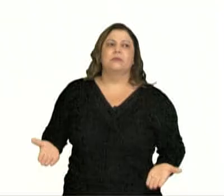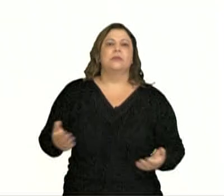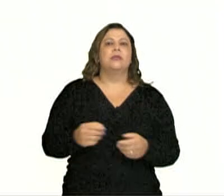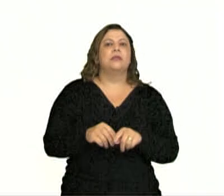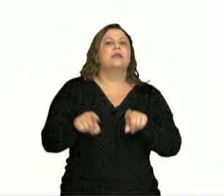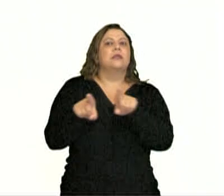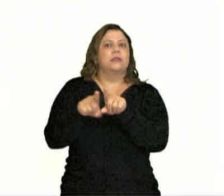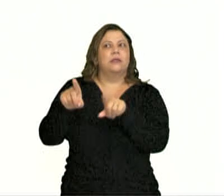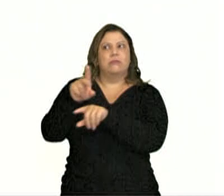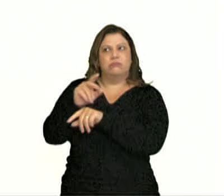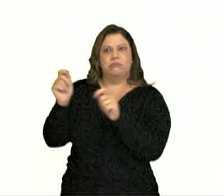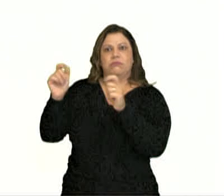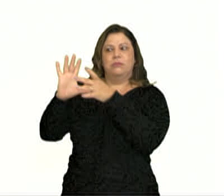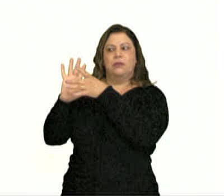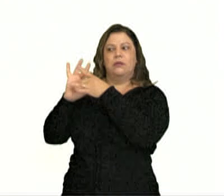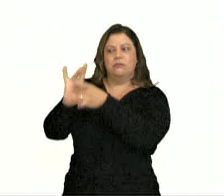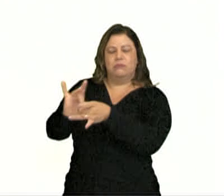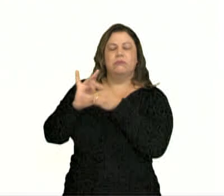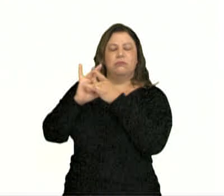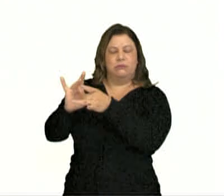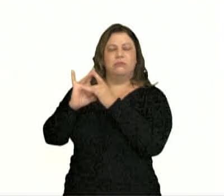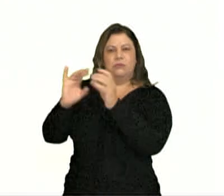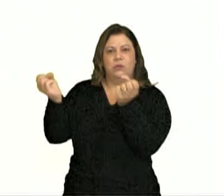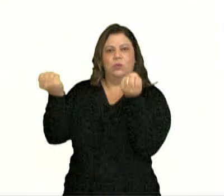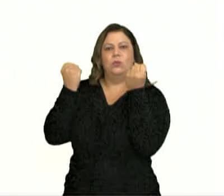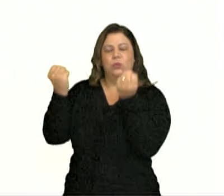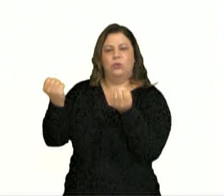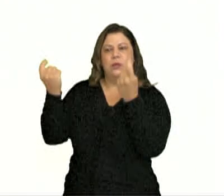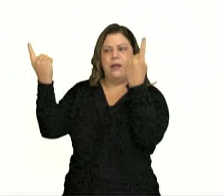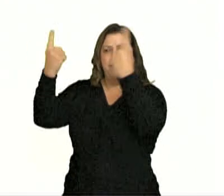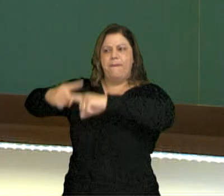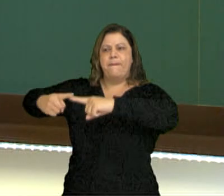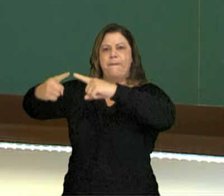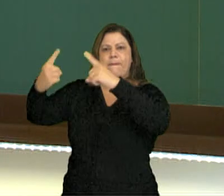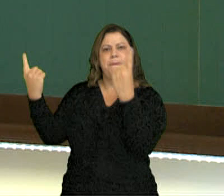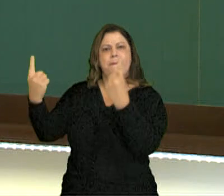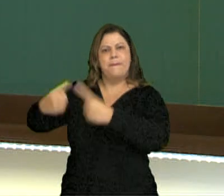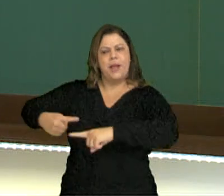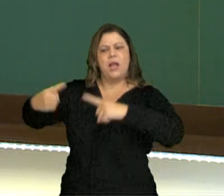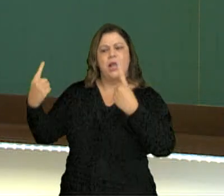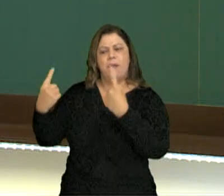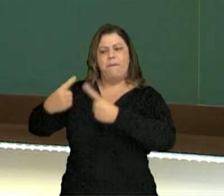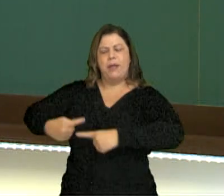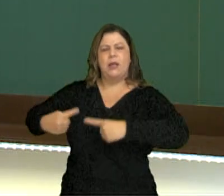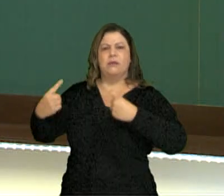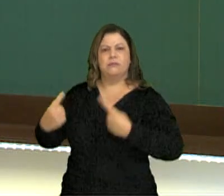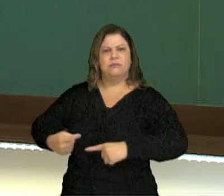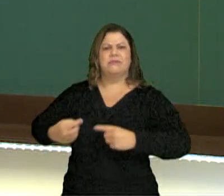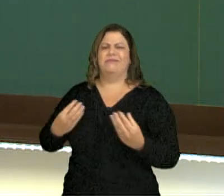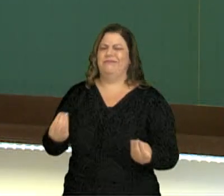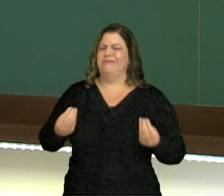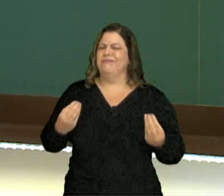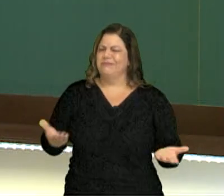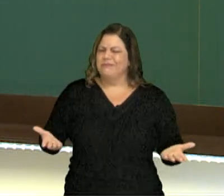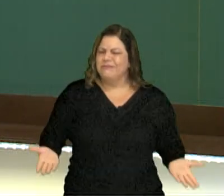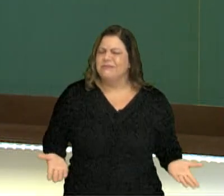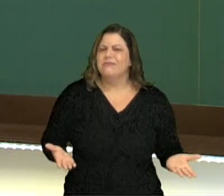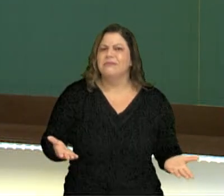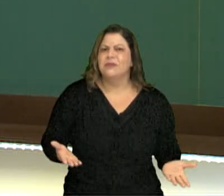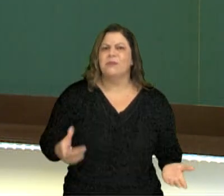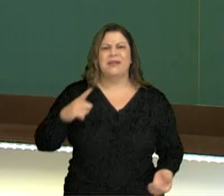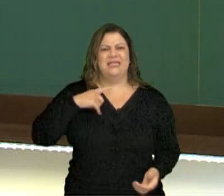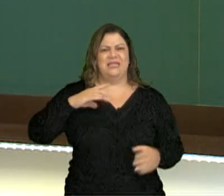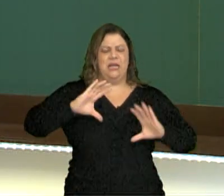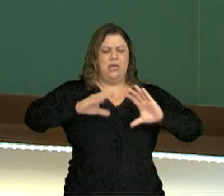está fortemente ligada aos esportes de competição. Como assim aos esportes de competição? Professora, mas aquele atleta é jogador